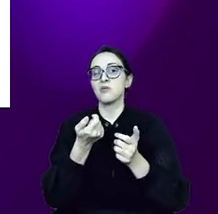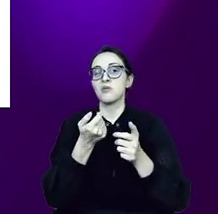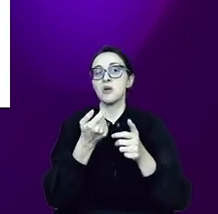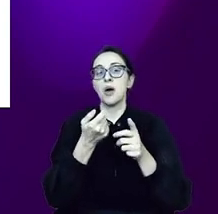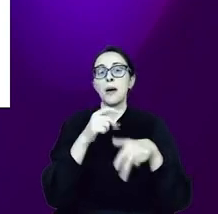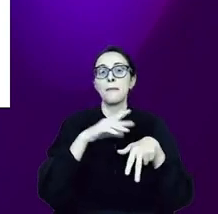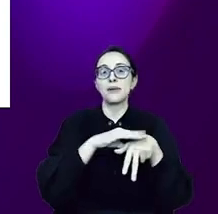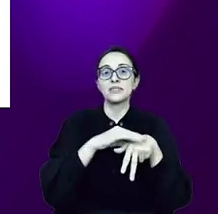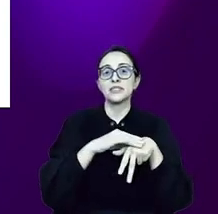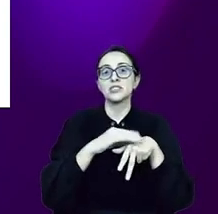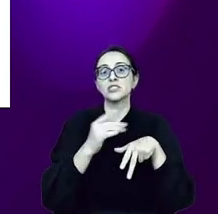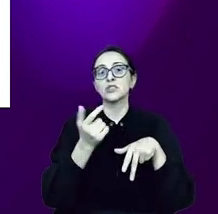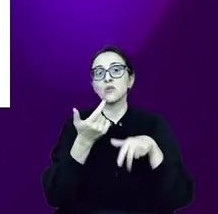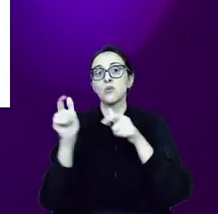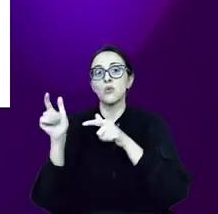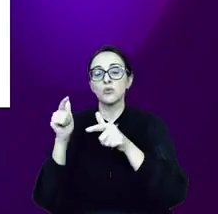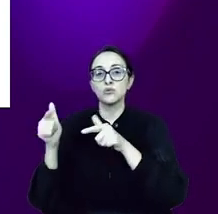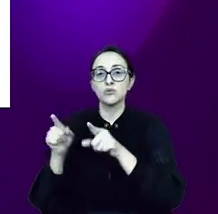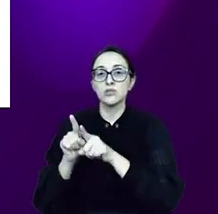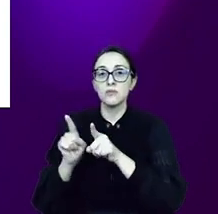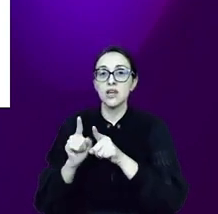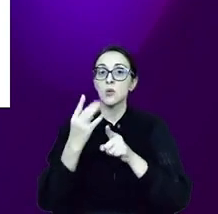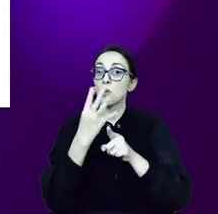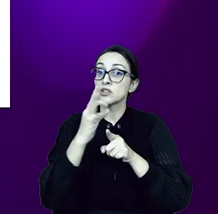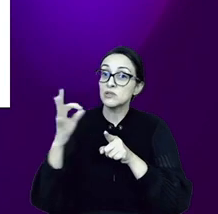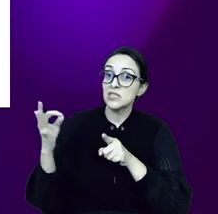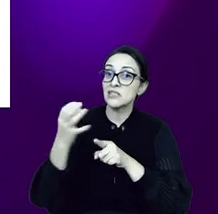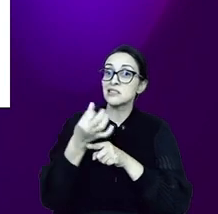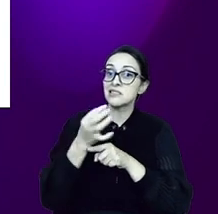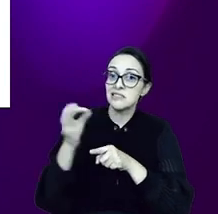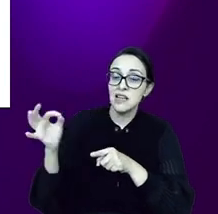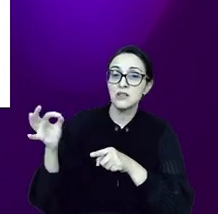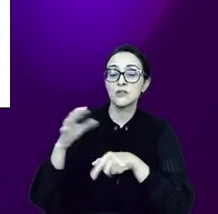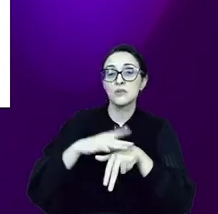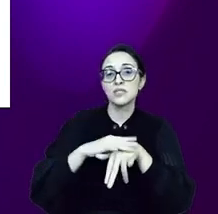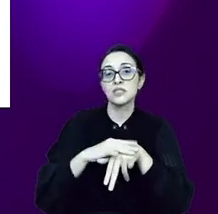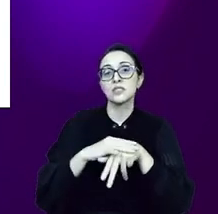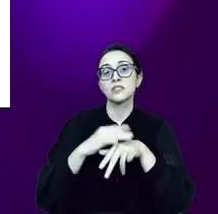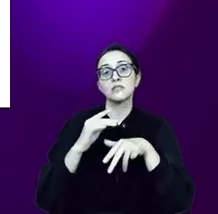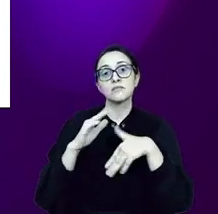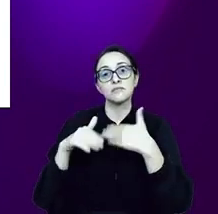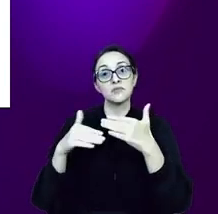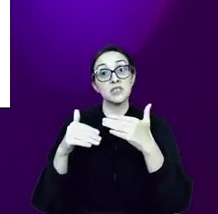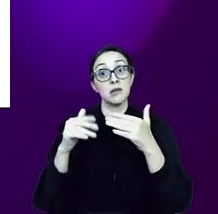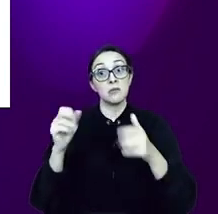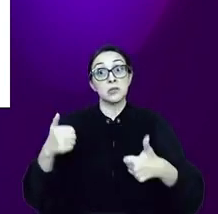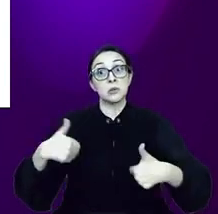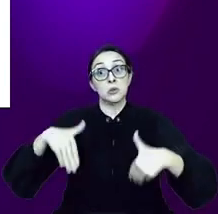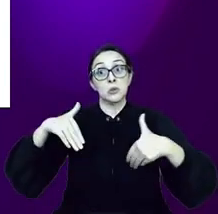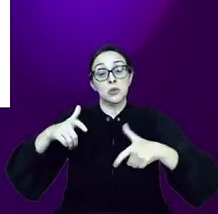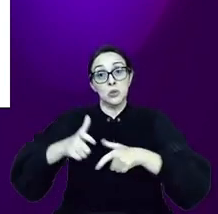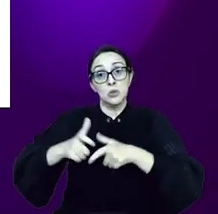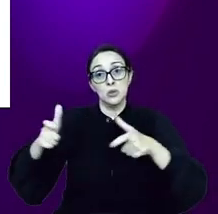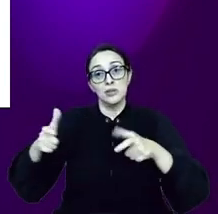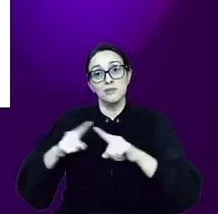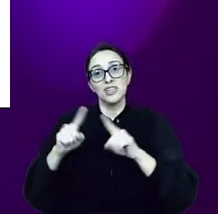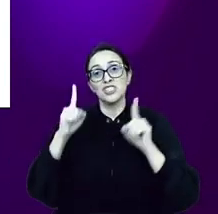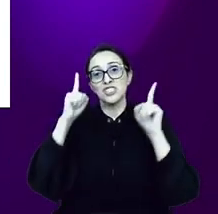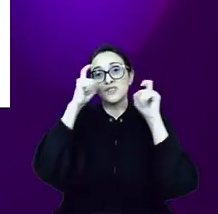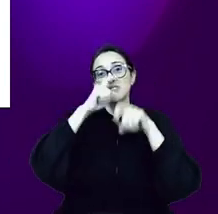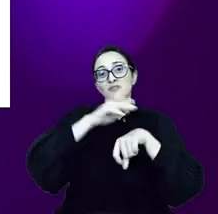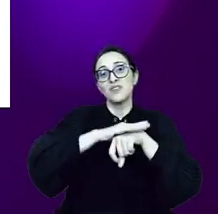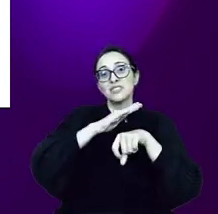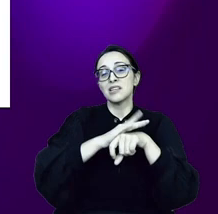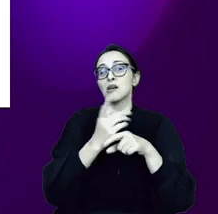sonográficos, esses 5, como eu falei, a gente fez com 400, 600 pacientes, uma amostra já mais expressiva, mas é difícil fazer isso por questões